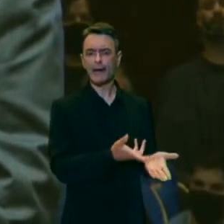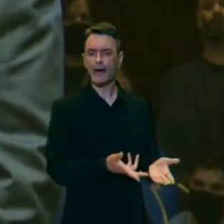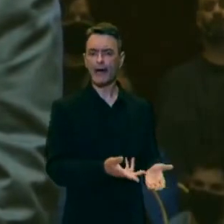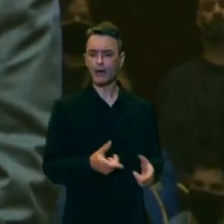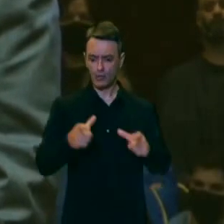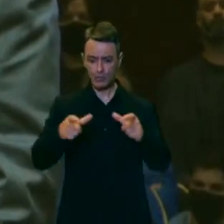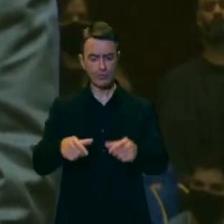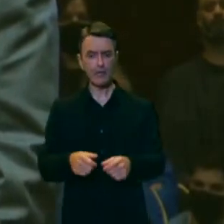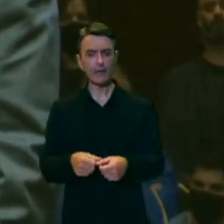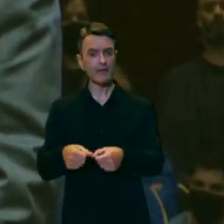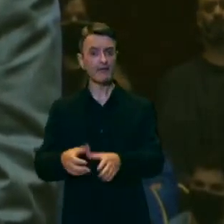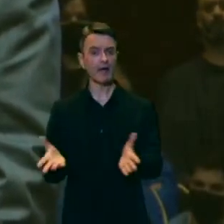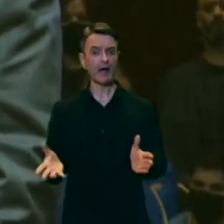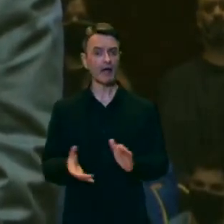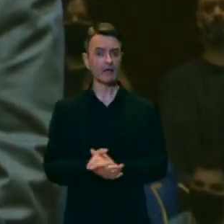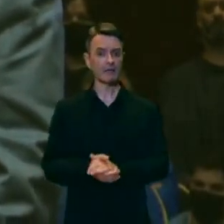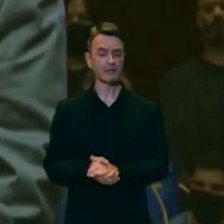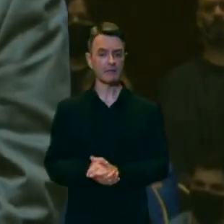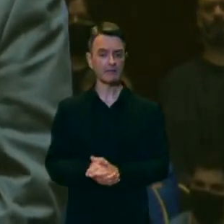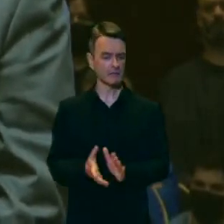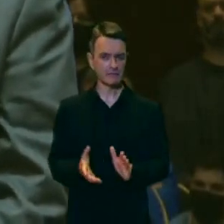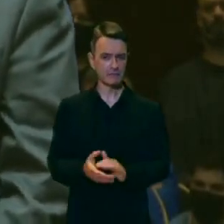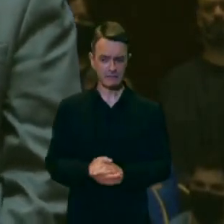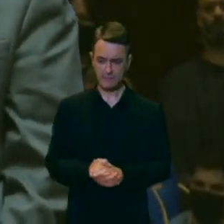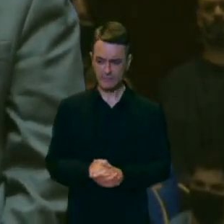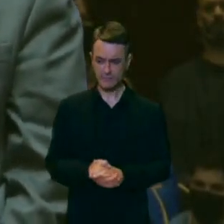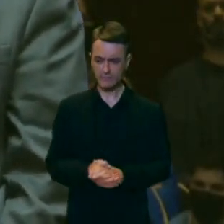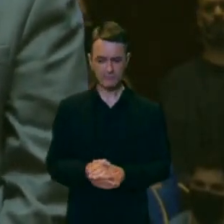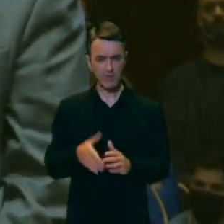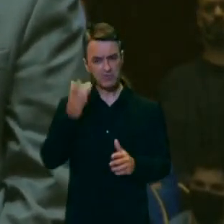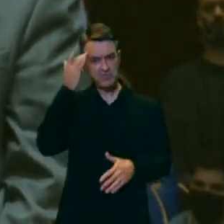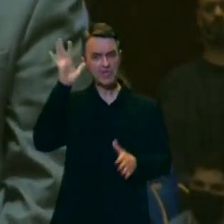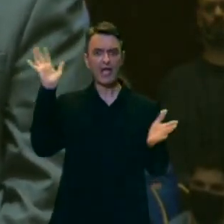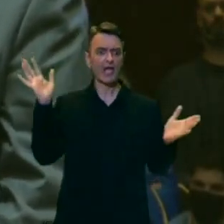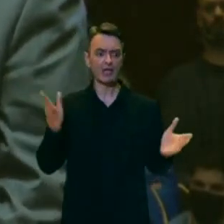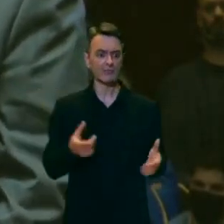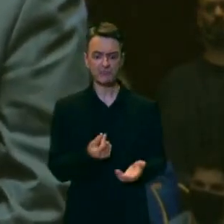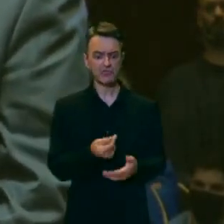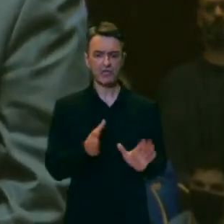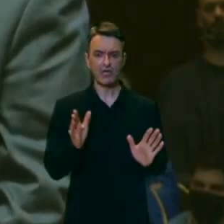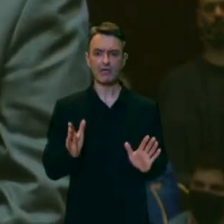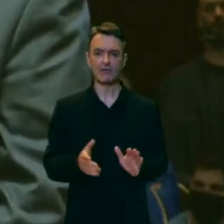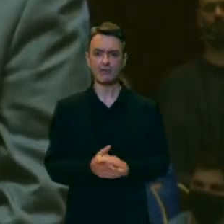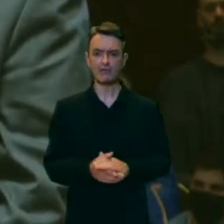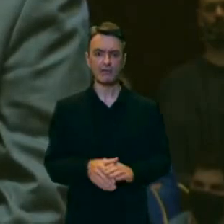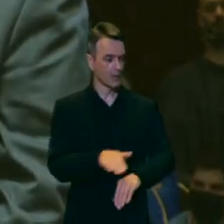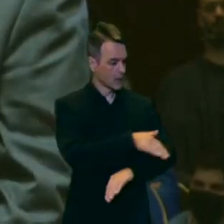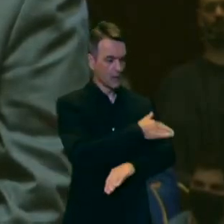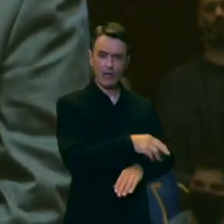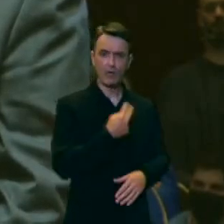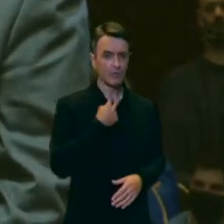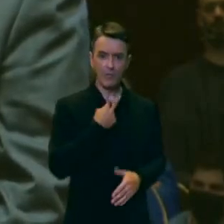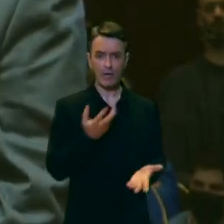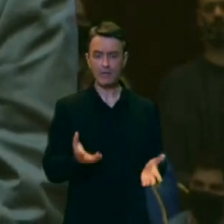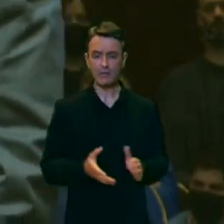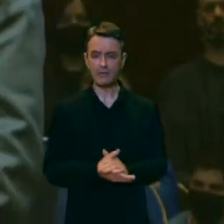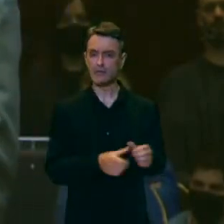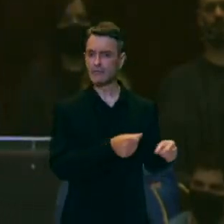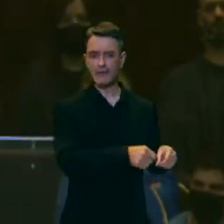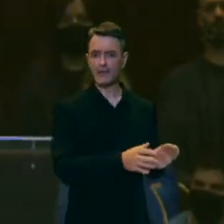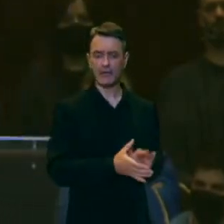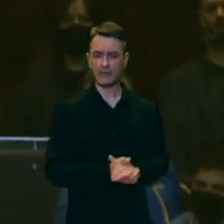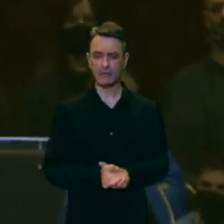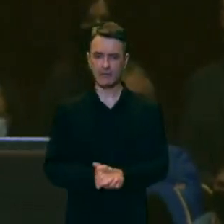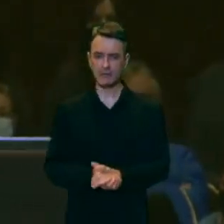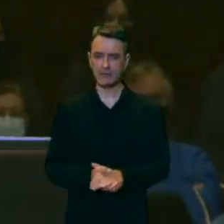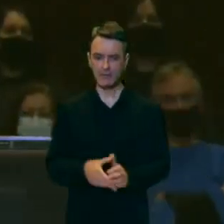para ele ficar, contrata aí, vamos pagar, não quero nem saber de onde vai sair o dinheiro, mas esse homem não vai ficar na rua. Eu não